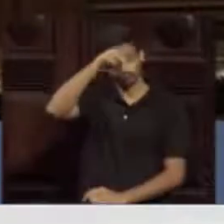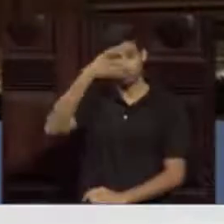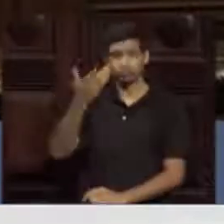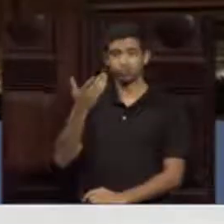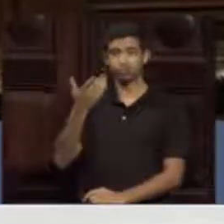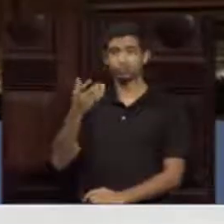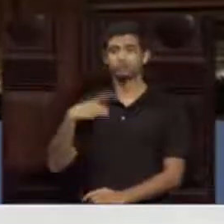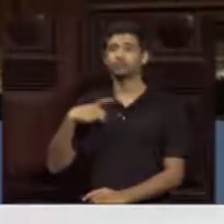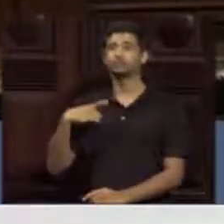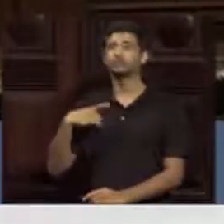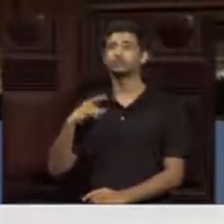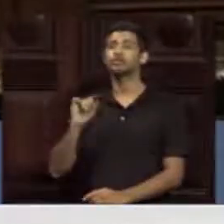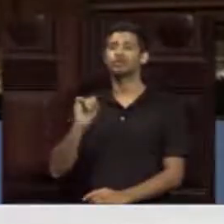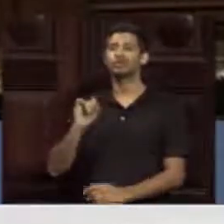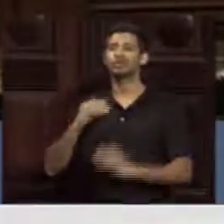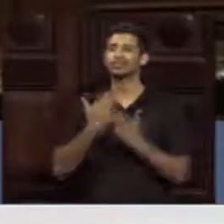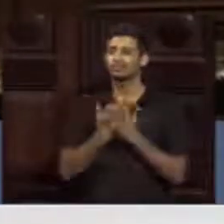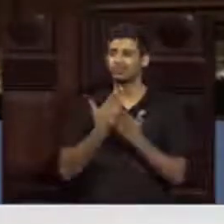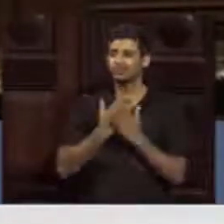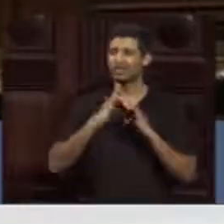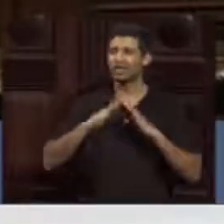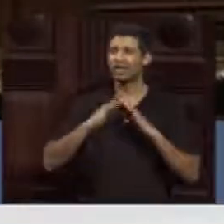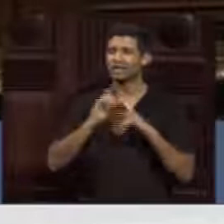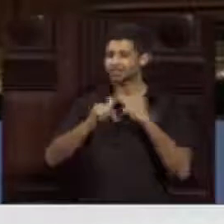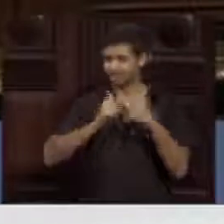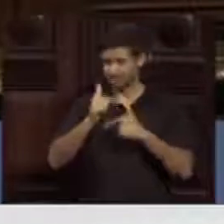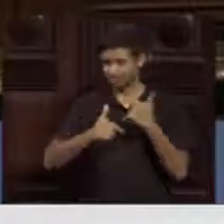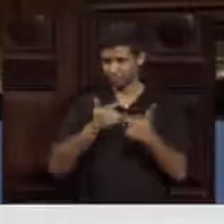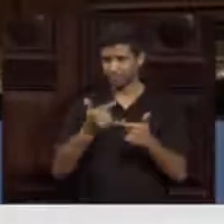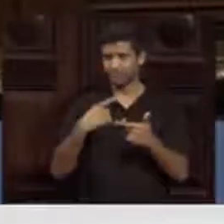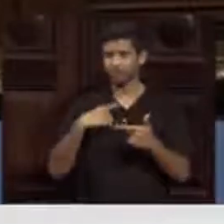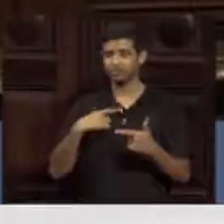era a linha vermelha.